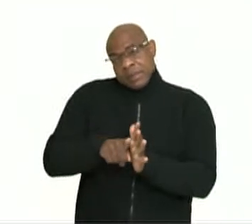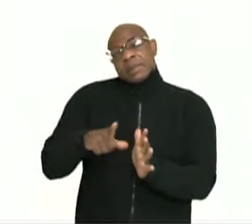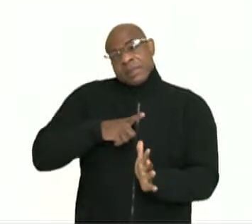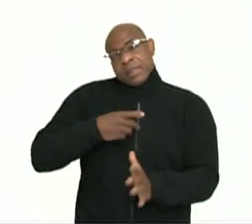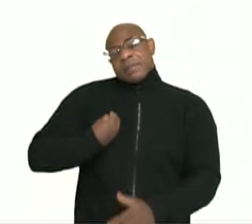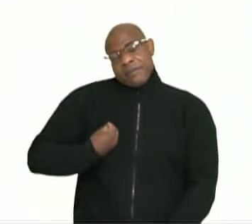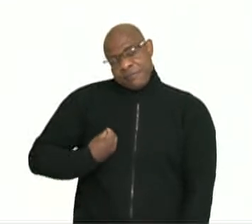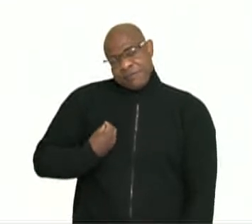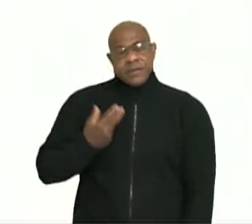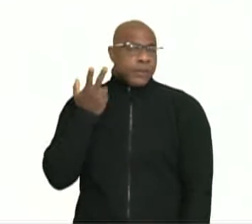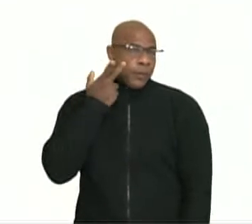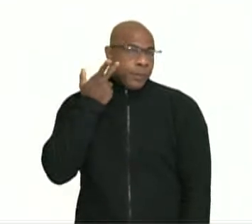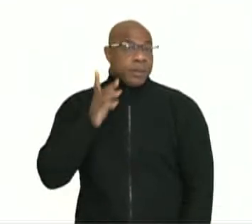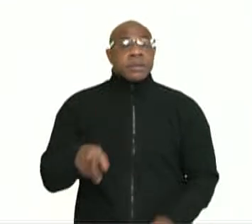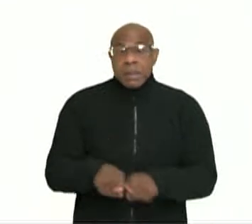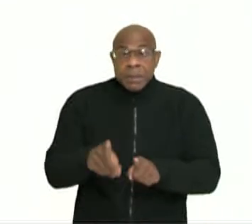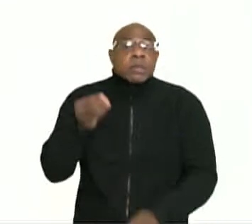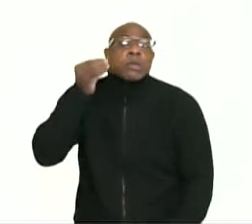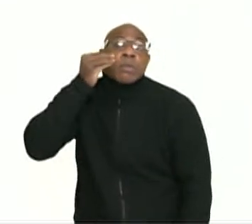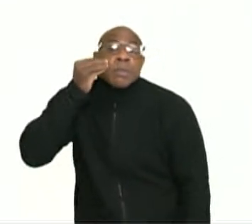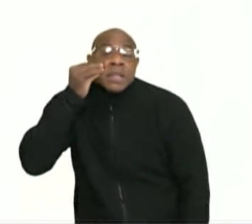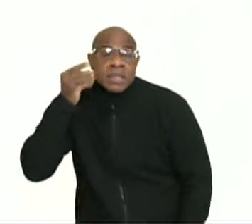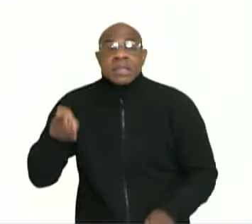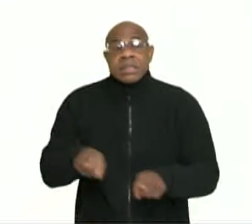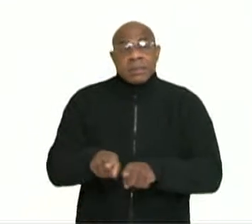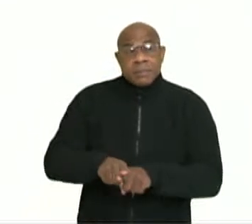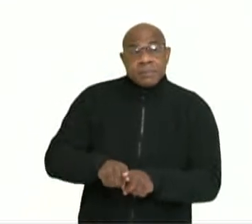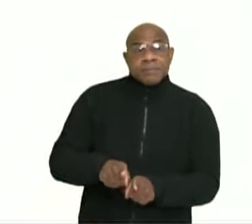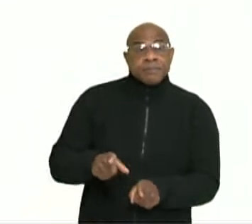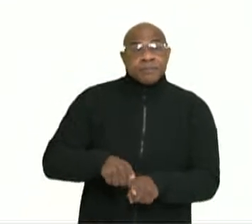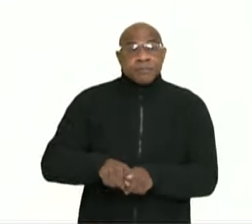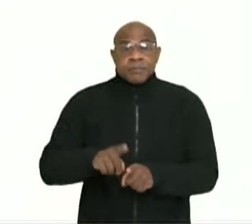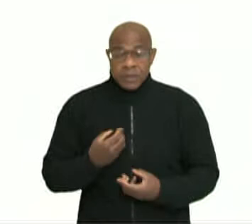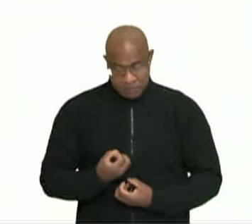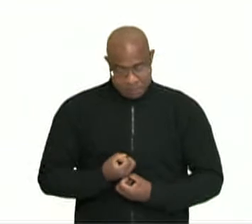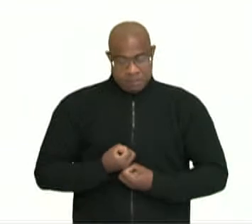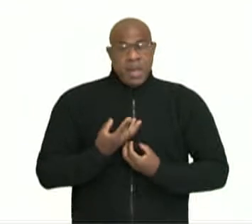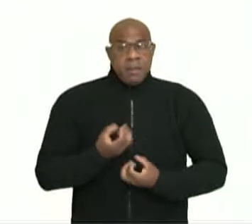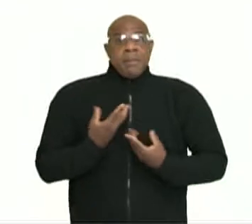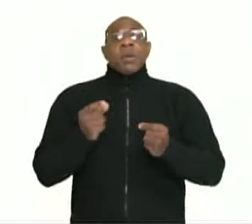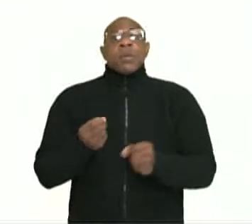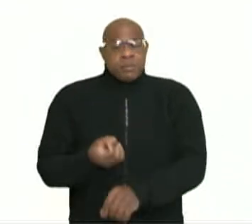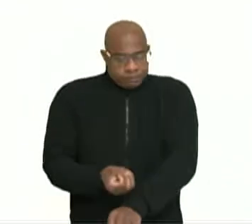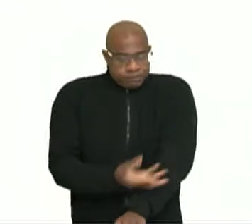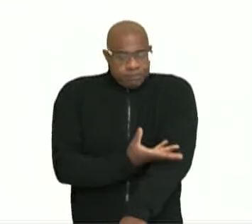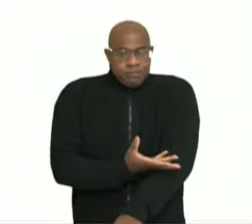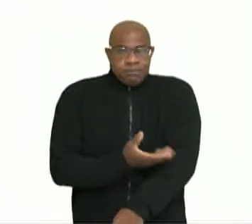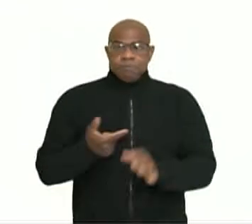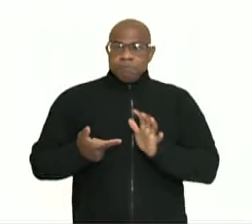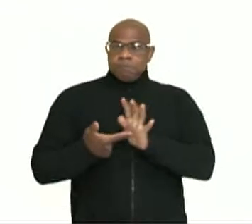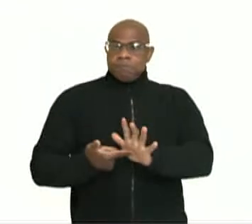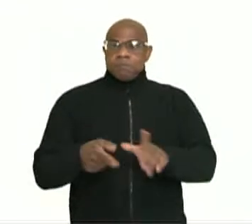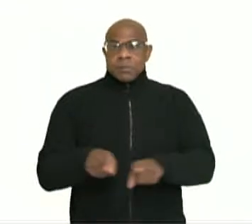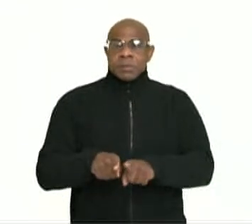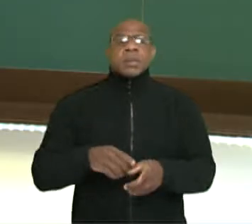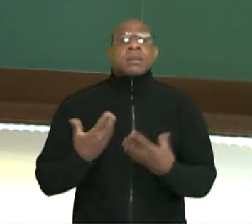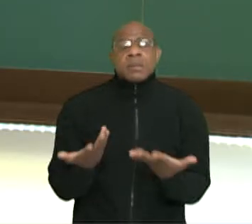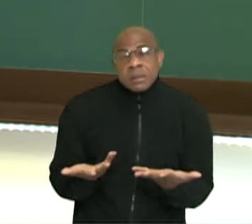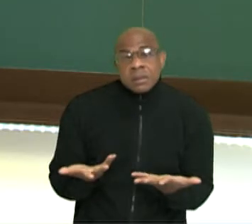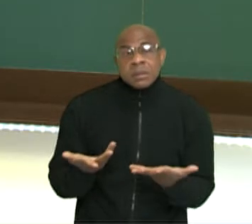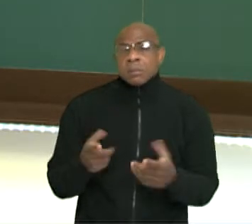Então, além de experimentar, tem a parte do expressar emoções. E aí que pega, né?